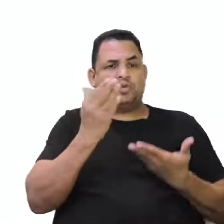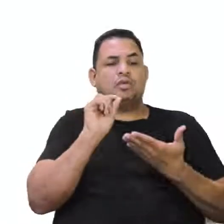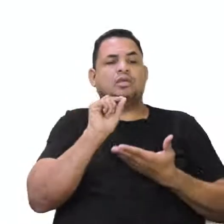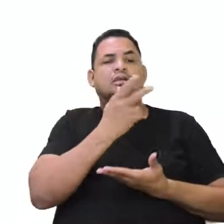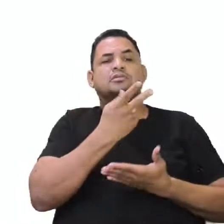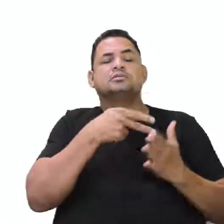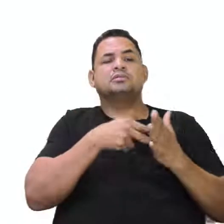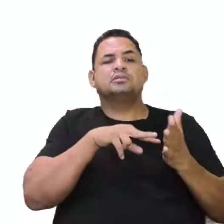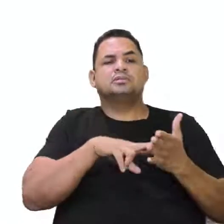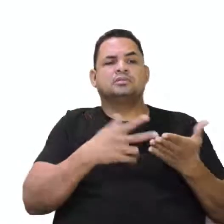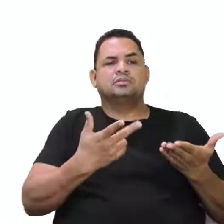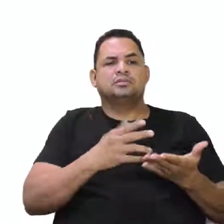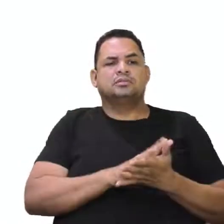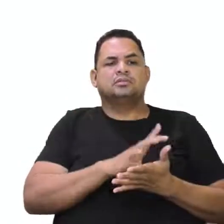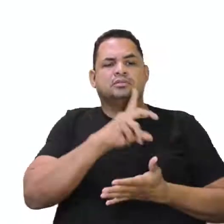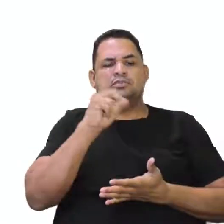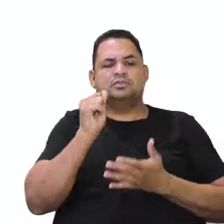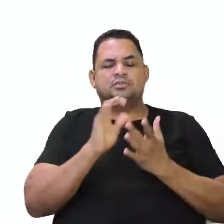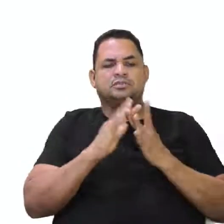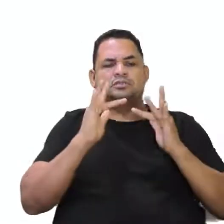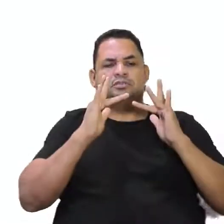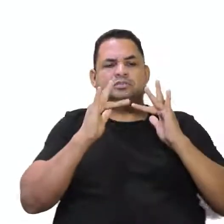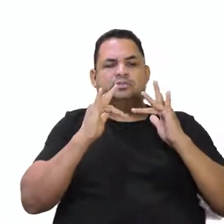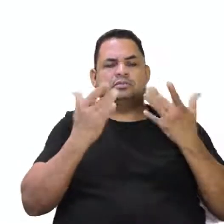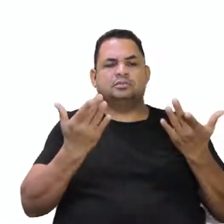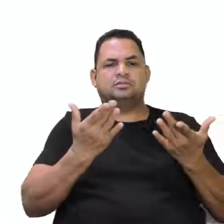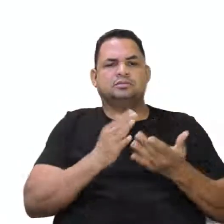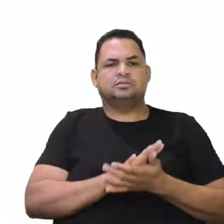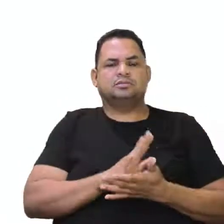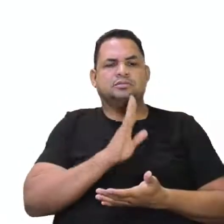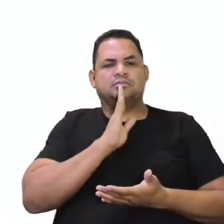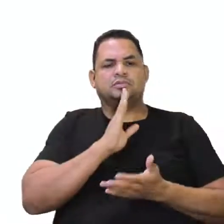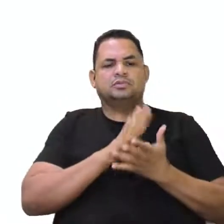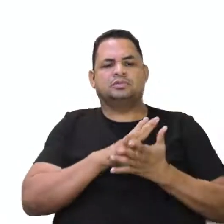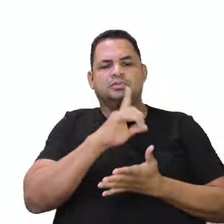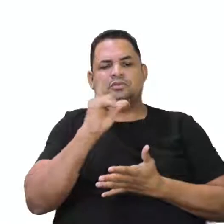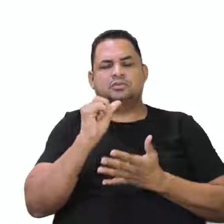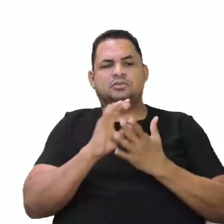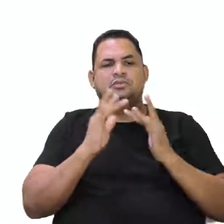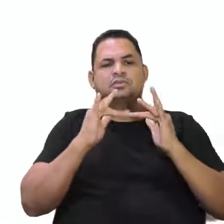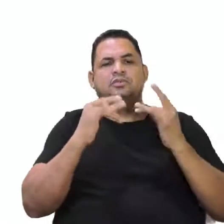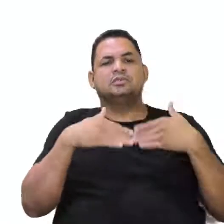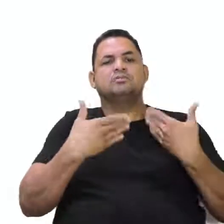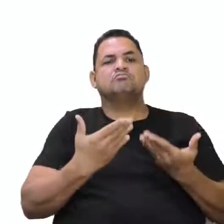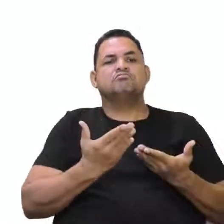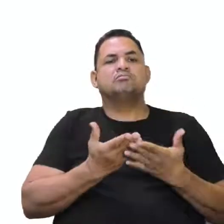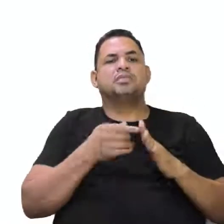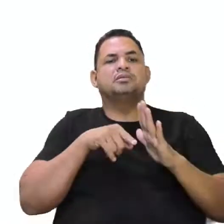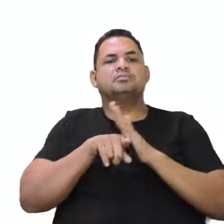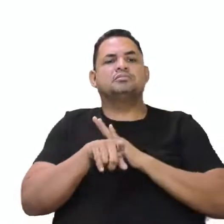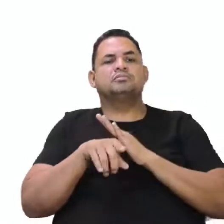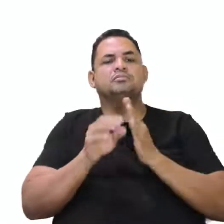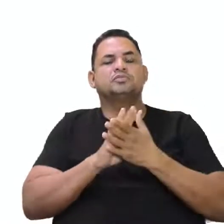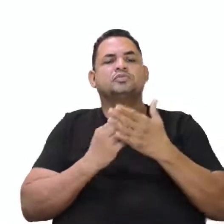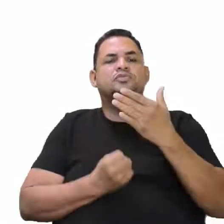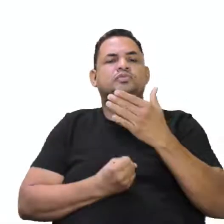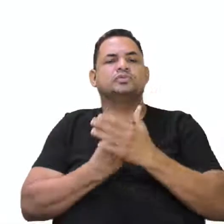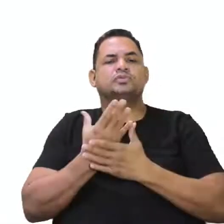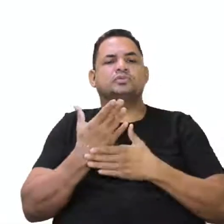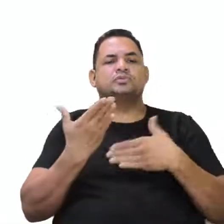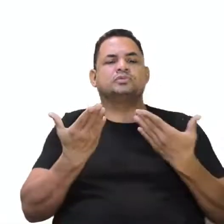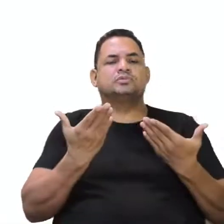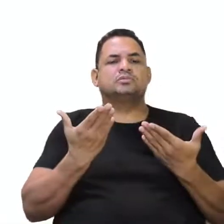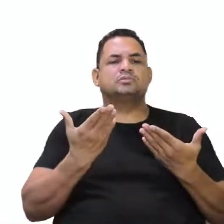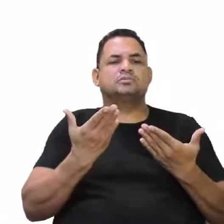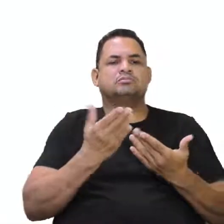Valentine's Day? Valentine's Day é o Dia dos Namorados, conhecido como Dia dos Namorados. Ele quer saber aqui que foi originalmente